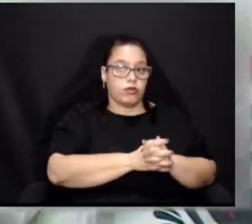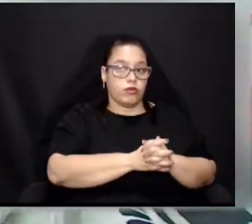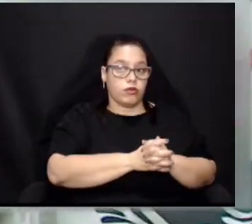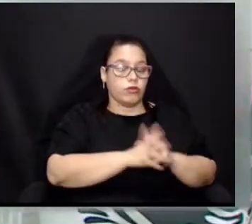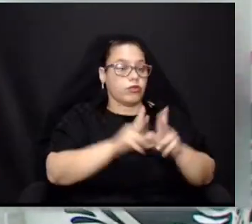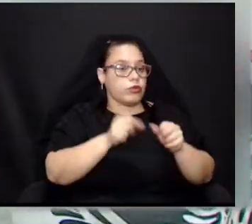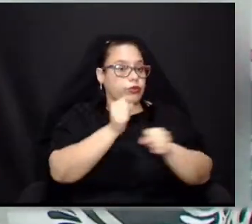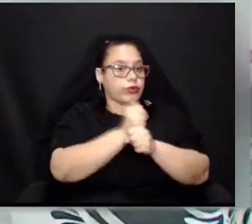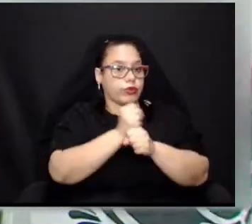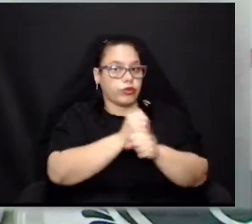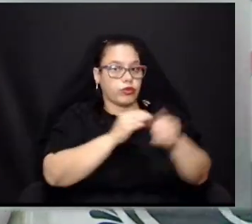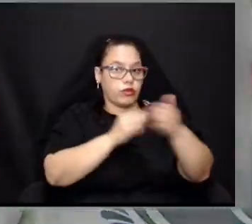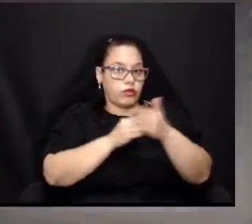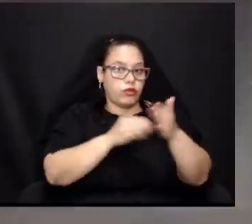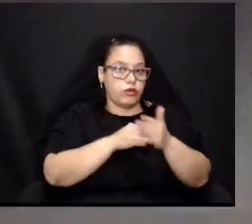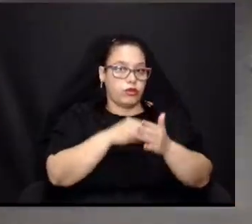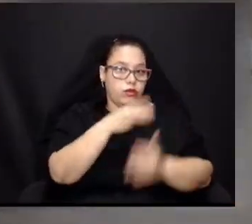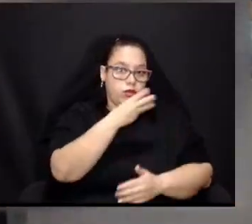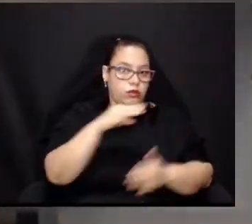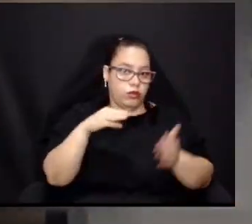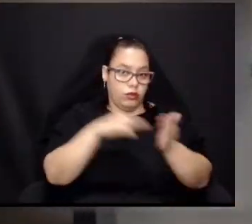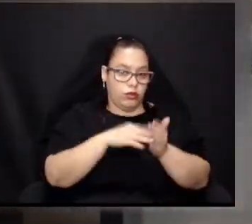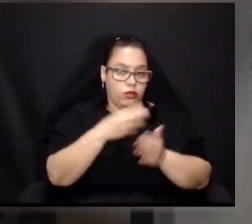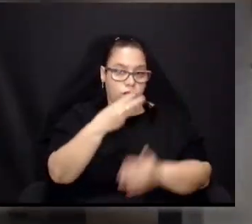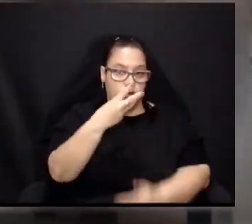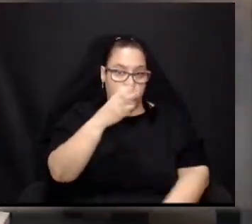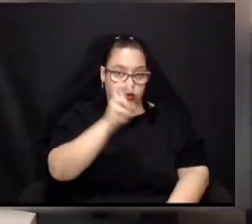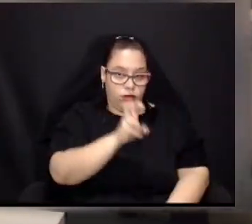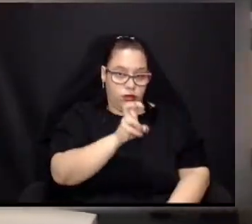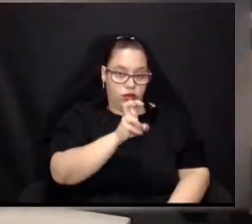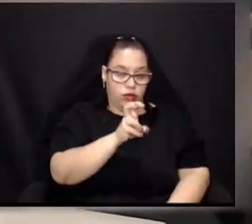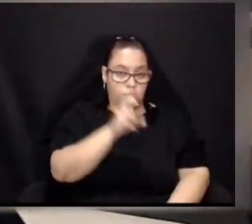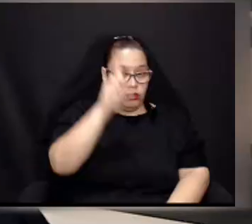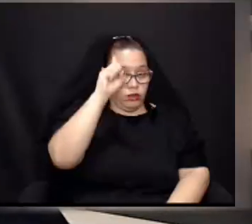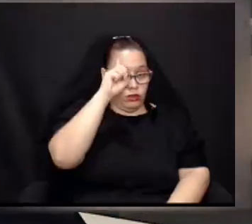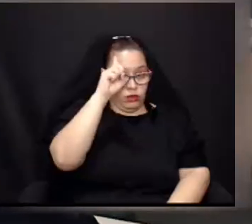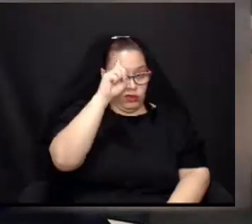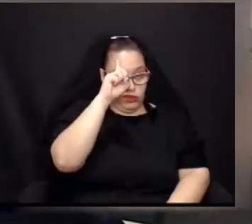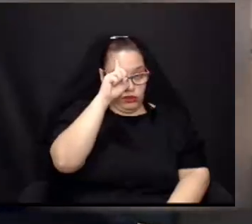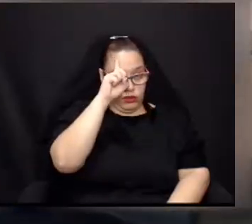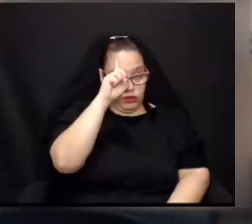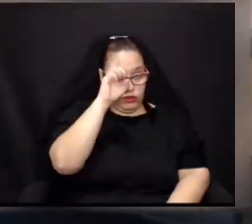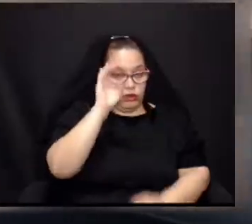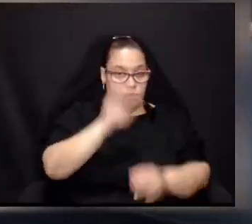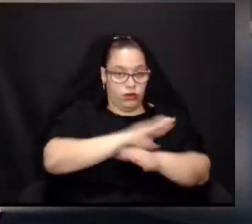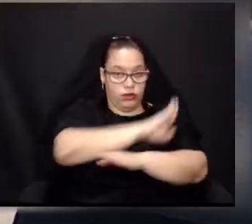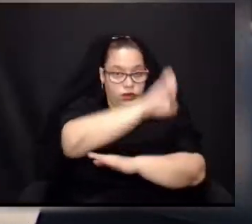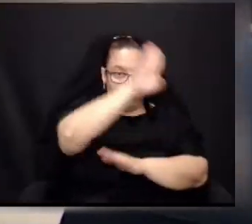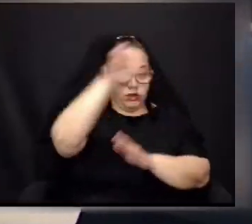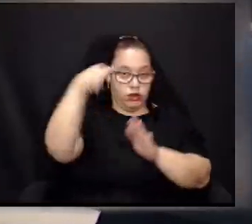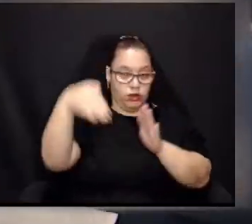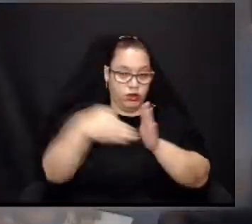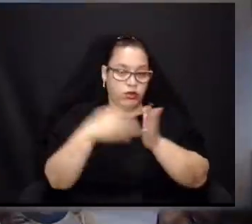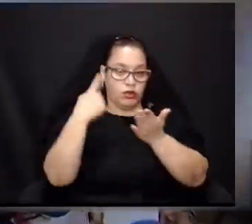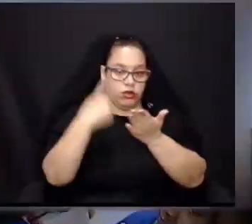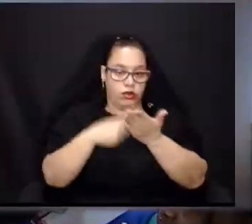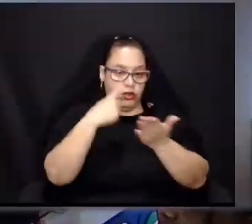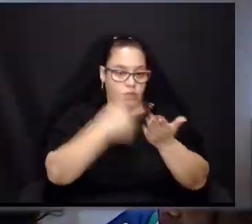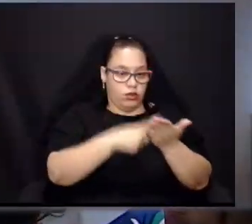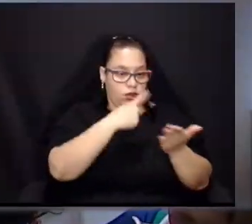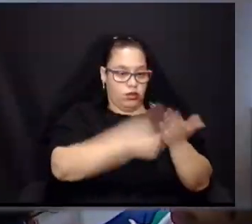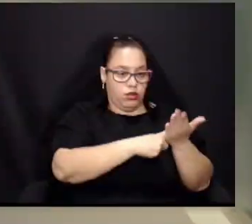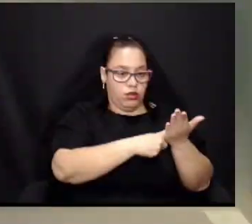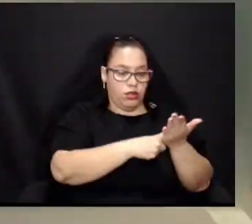de 33 a 35 datas, e aí a gente vai, ao longo do ano, fazendo esses agendamentos. Então, esse ano a gente